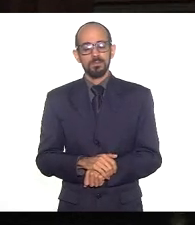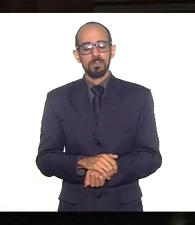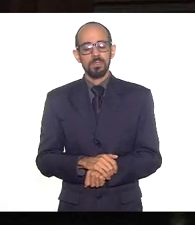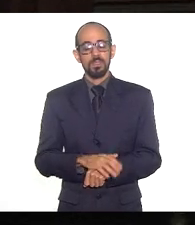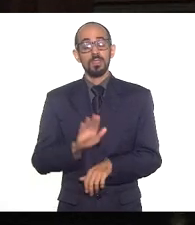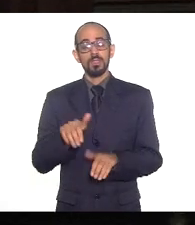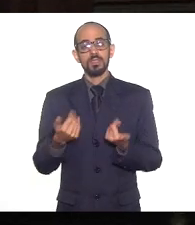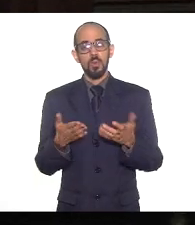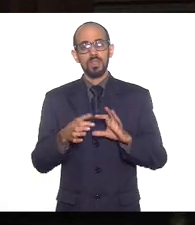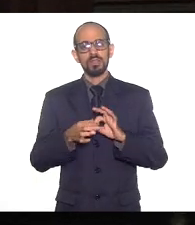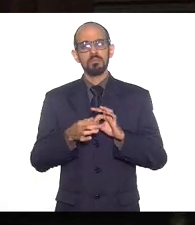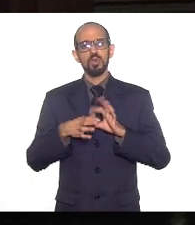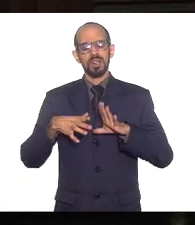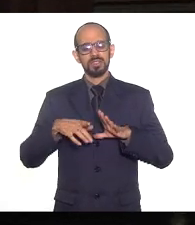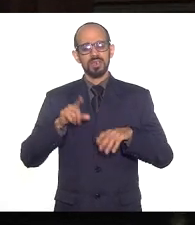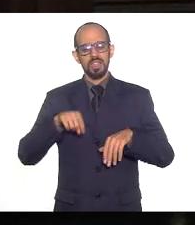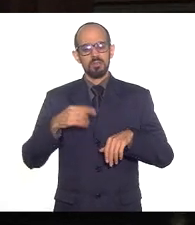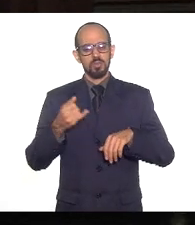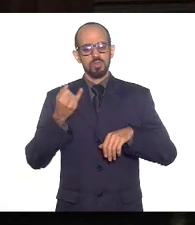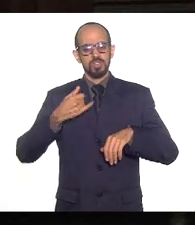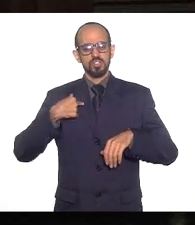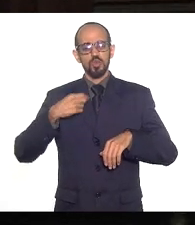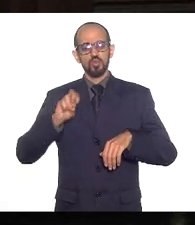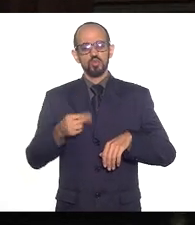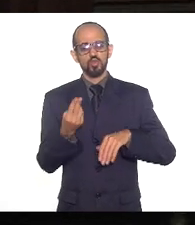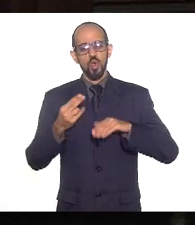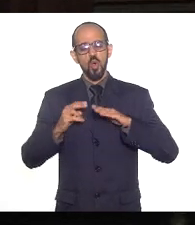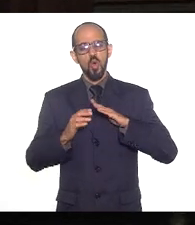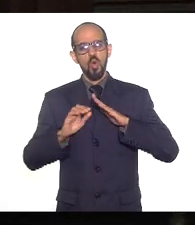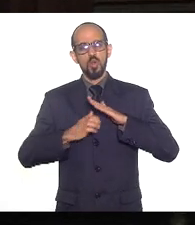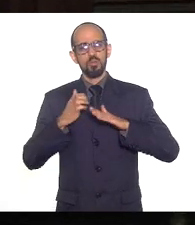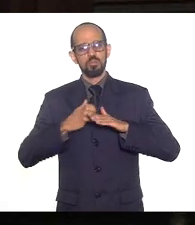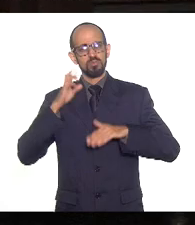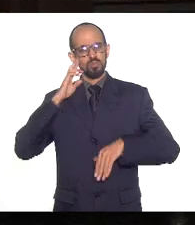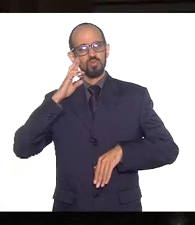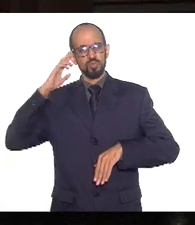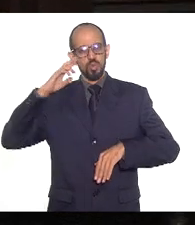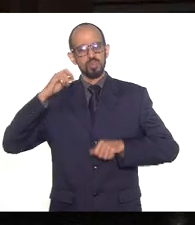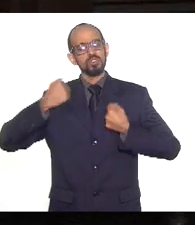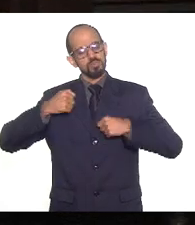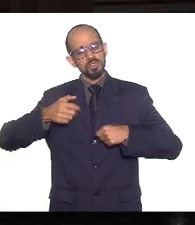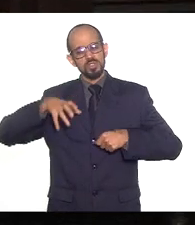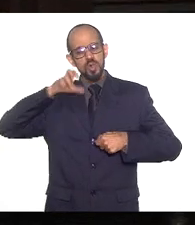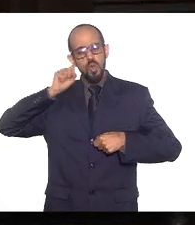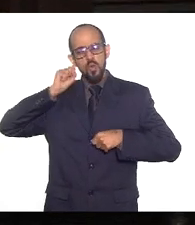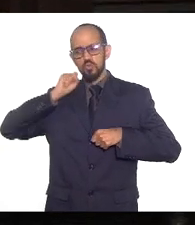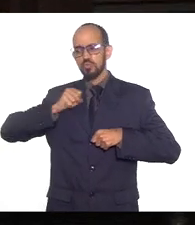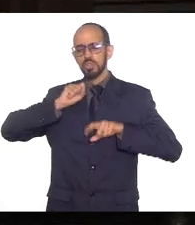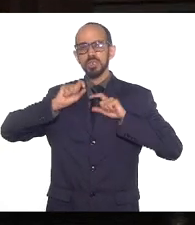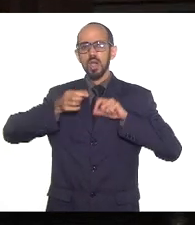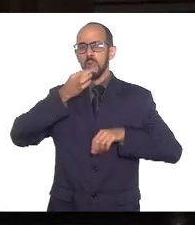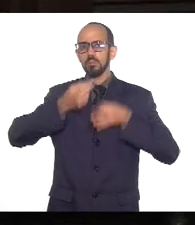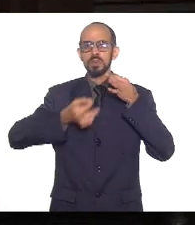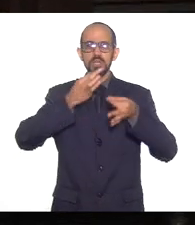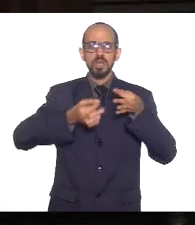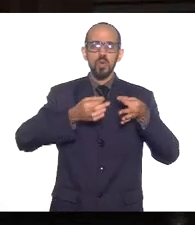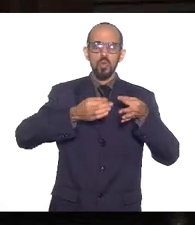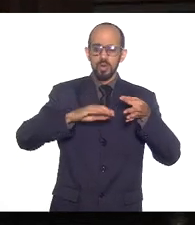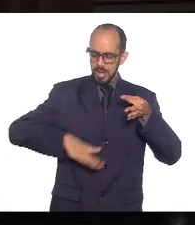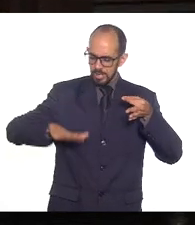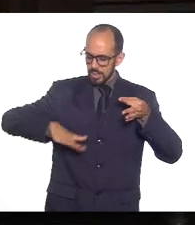atividade Empresarial eu sou empresário na atividade pública em tudo a gente tem que ouvir opinião de todo mundo até de uma criança